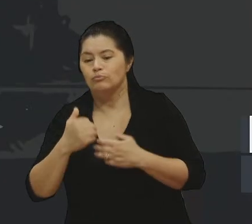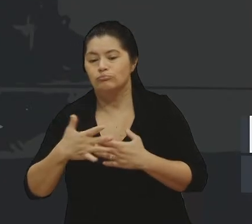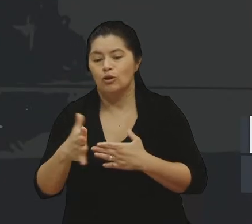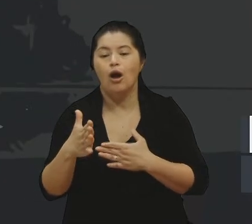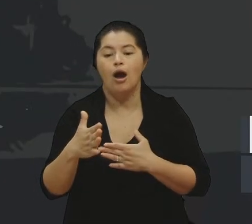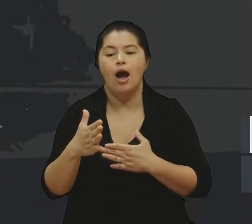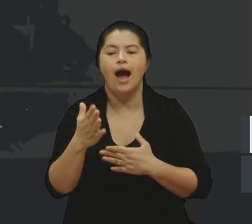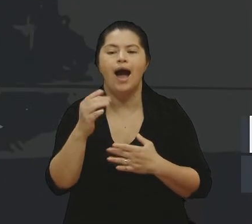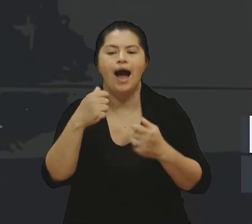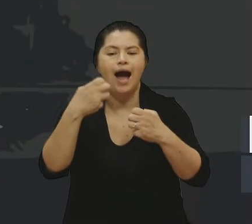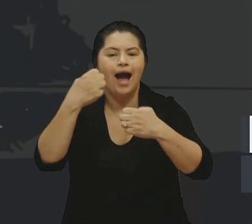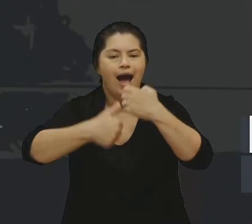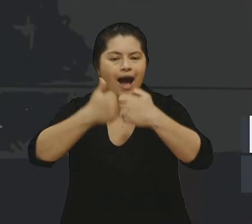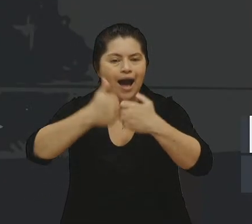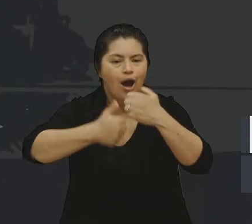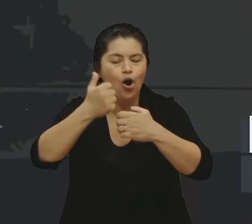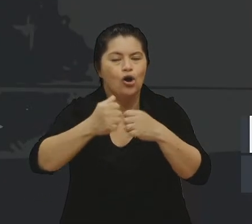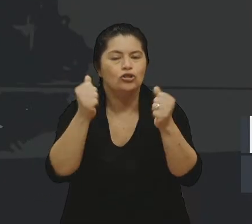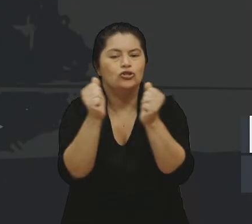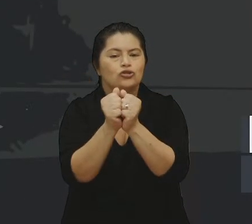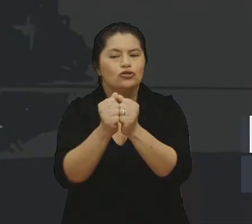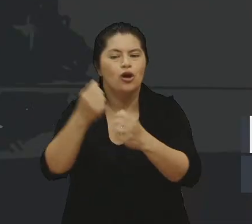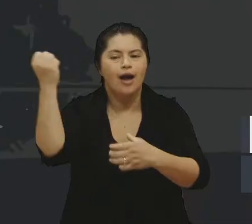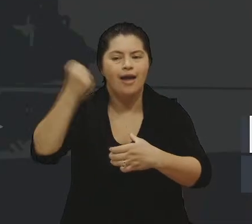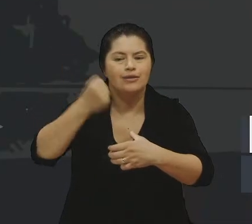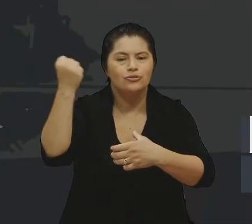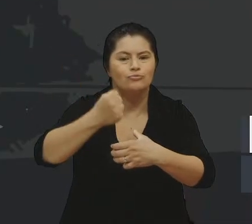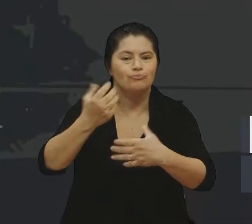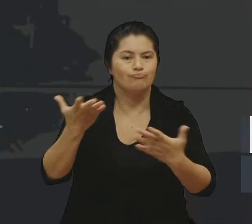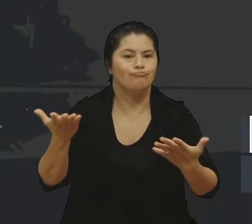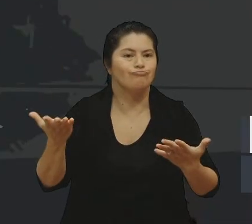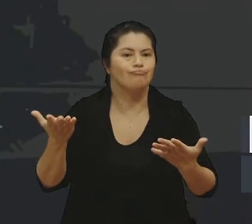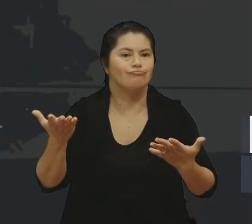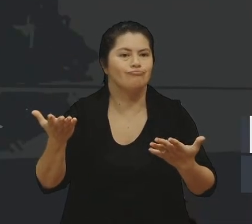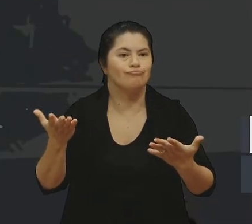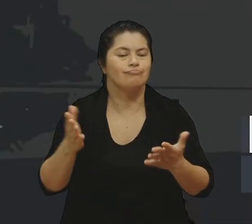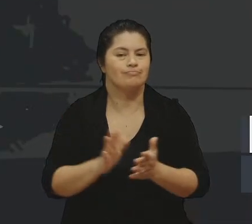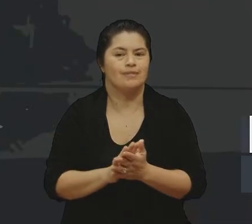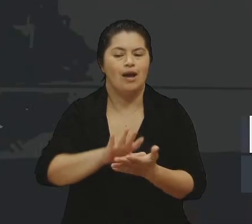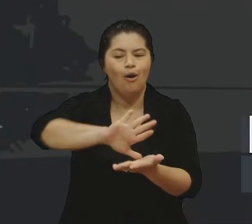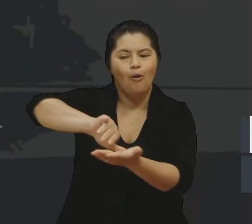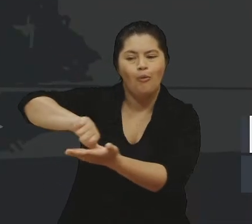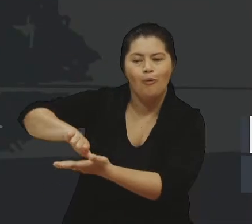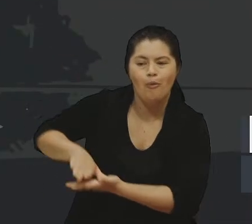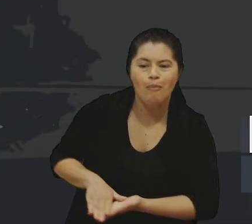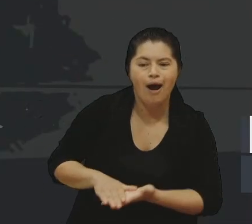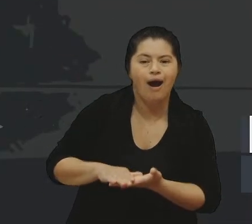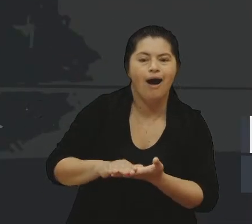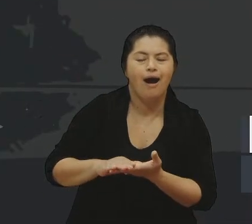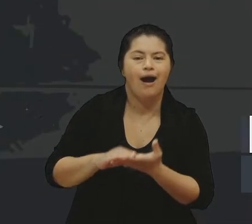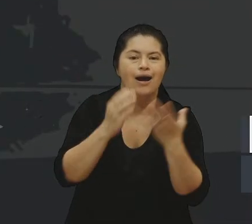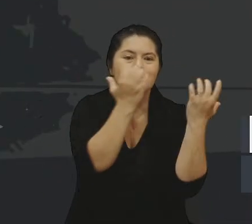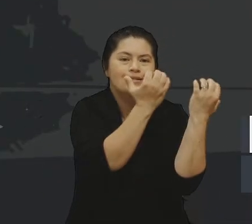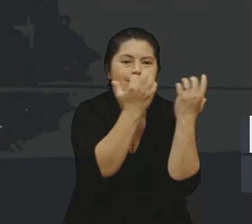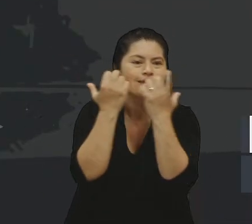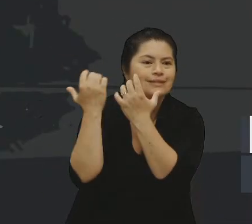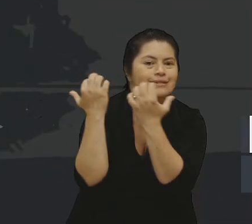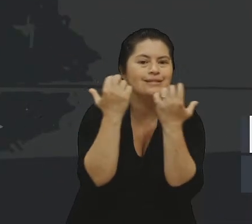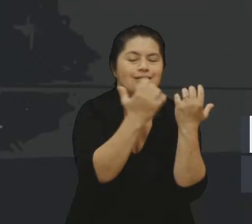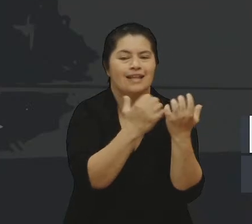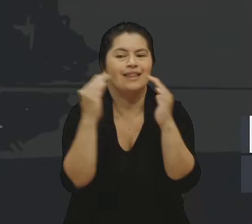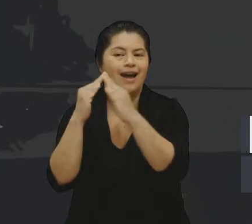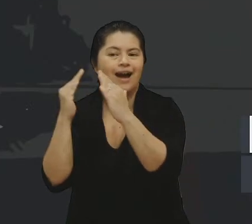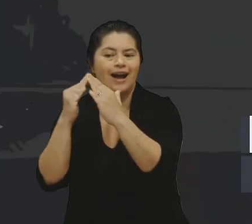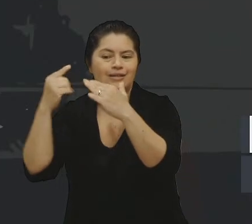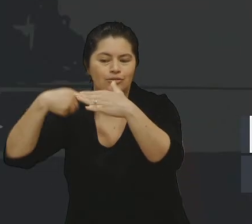A gente chegou ao ponto de entrar numa plantação de milho à noite para roubar os milhos e cozinhar num fogo de chão, na casa onde a gente morava, num porão